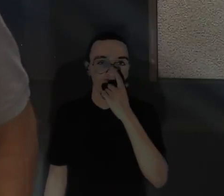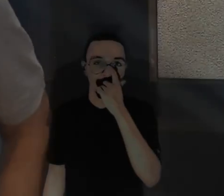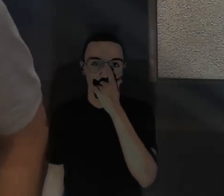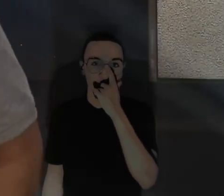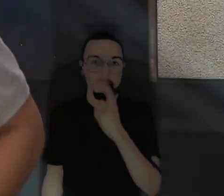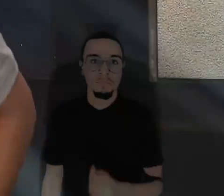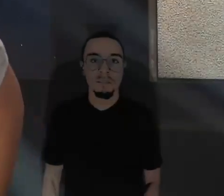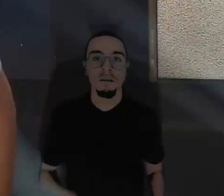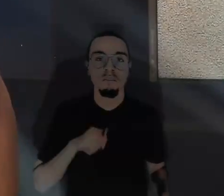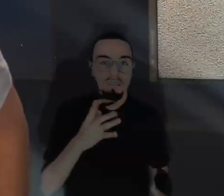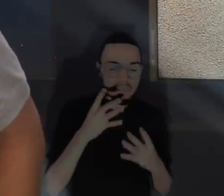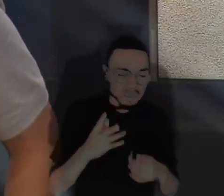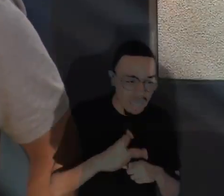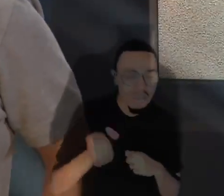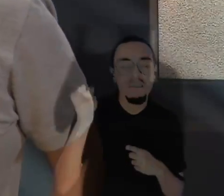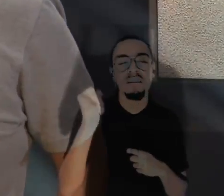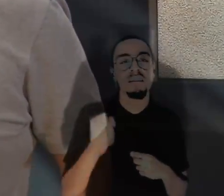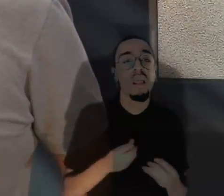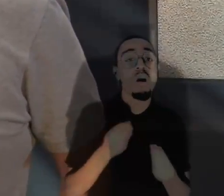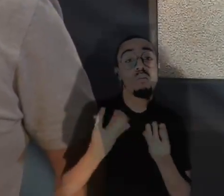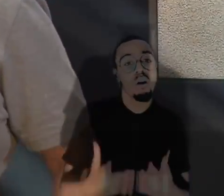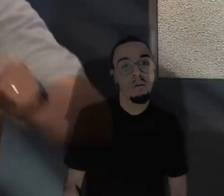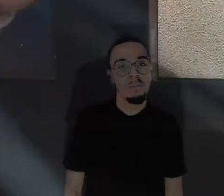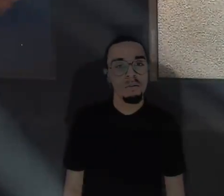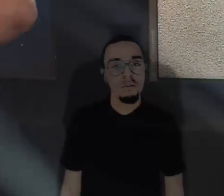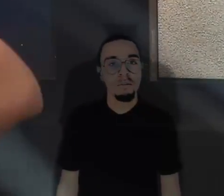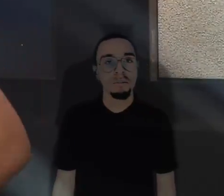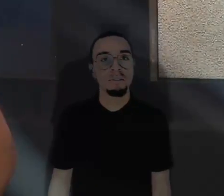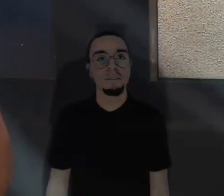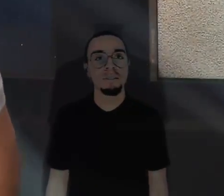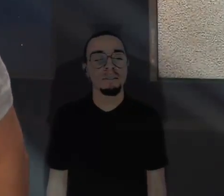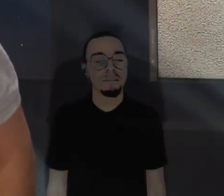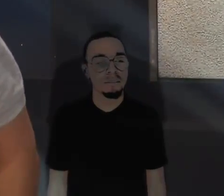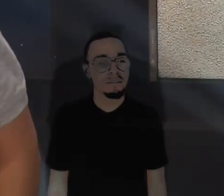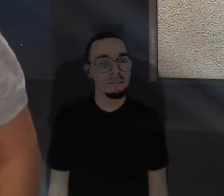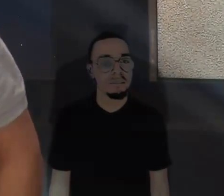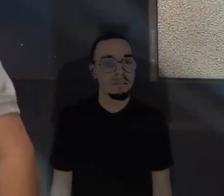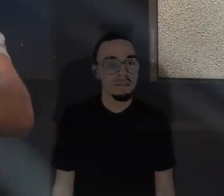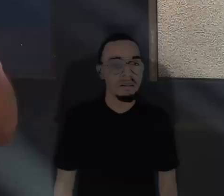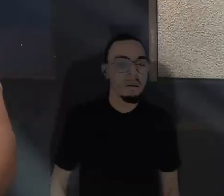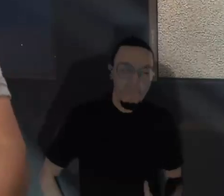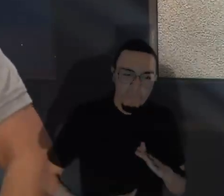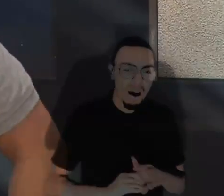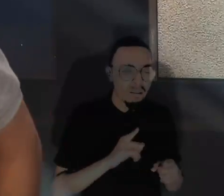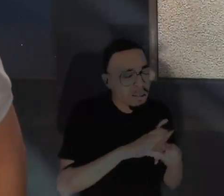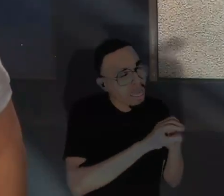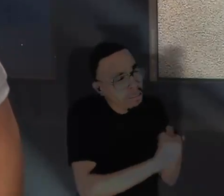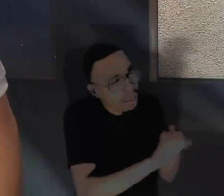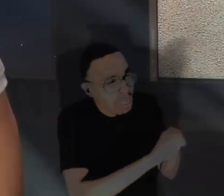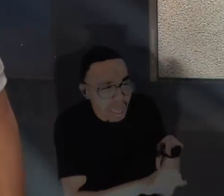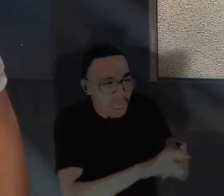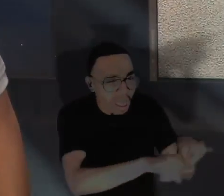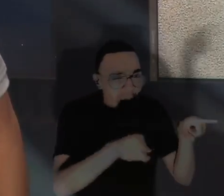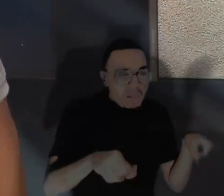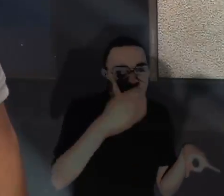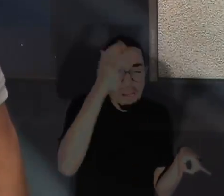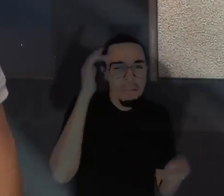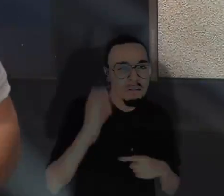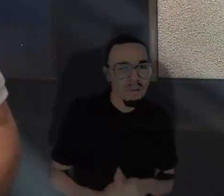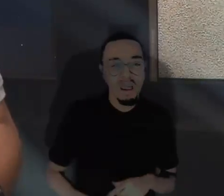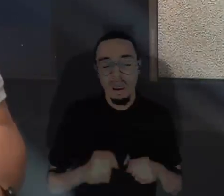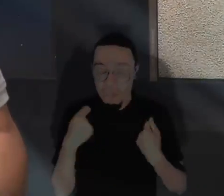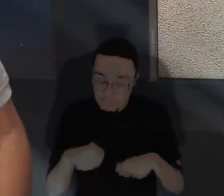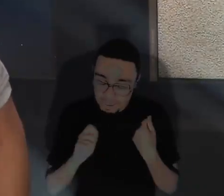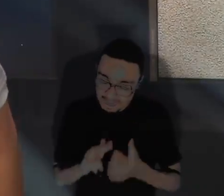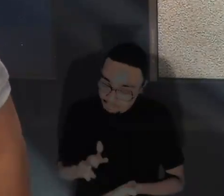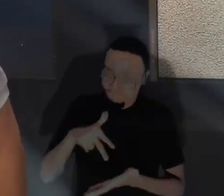Para você vencer, você vai desagradar. Para de fazer média. Se posiciona, Gideão.